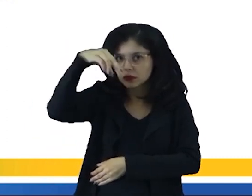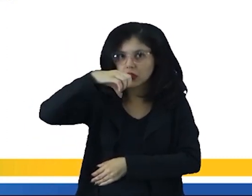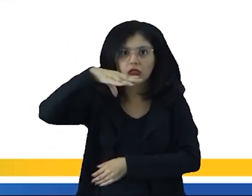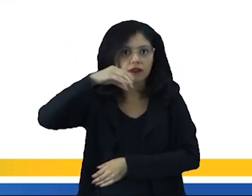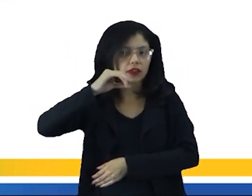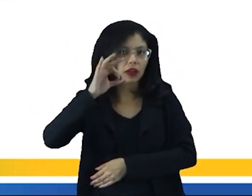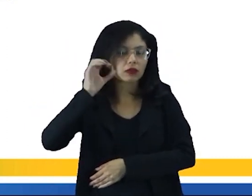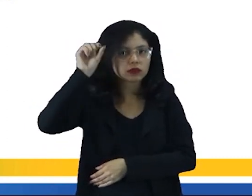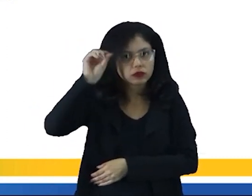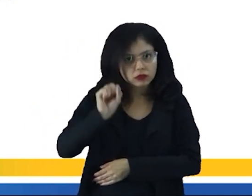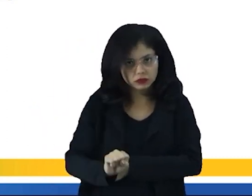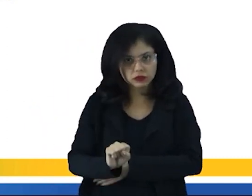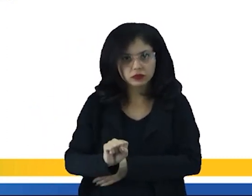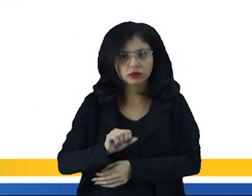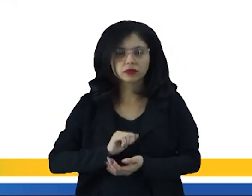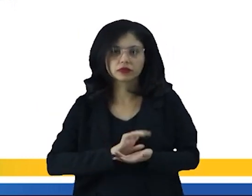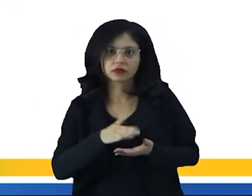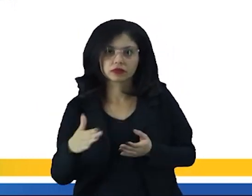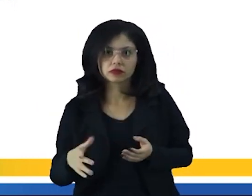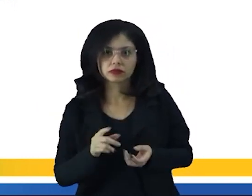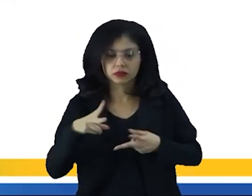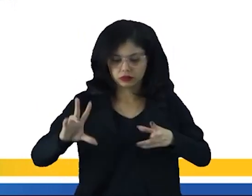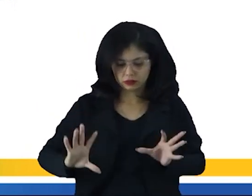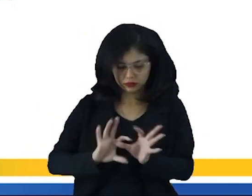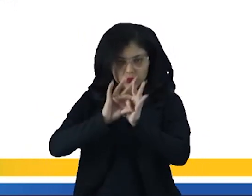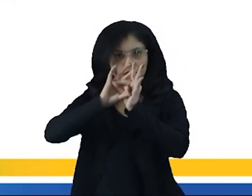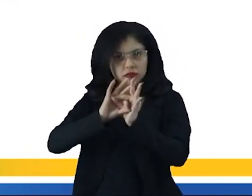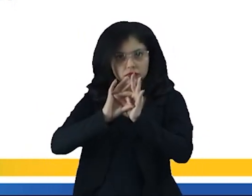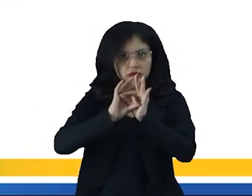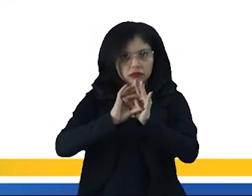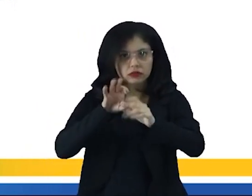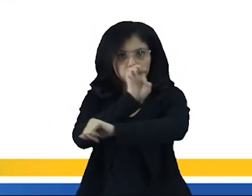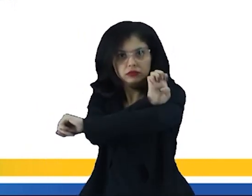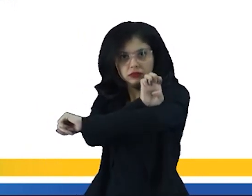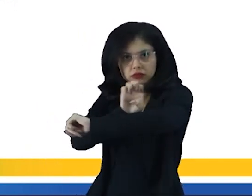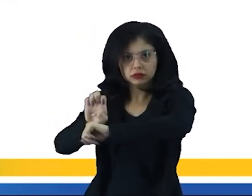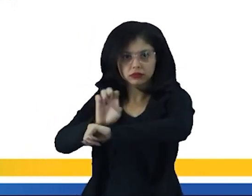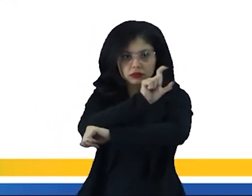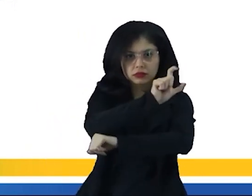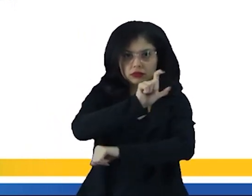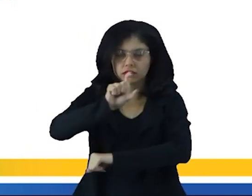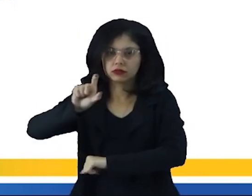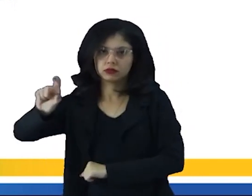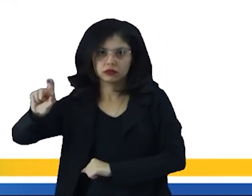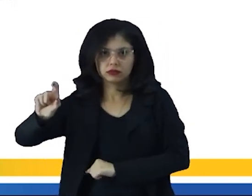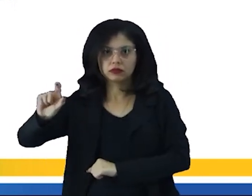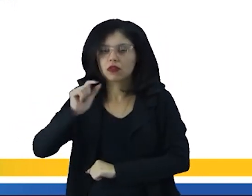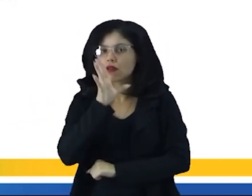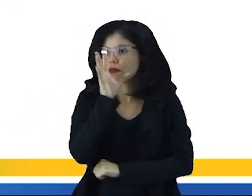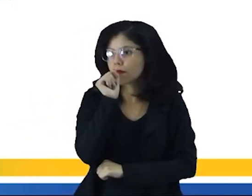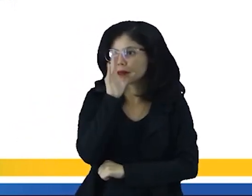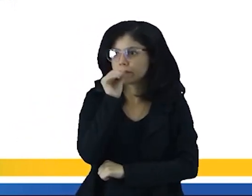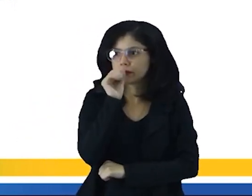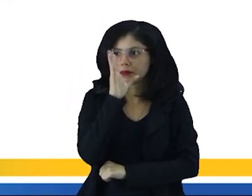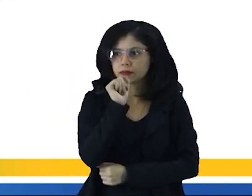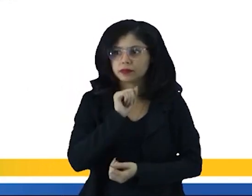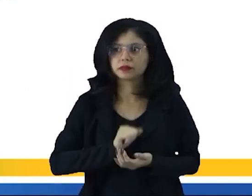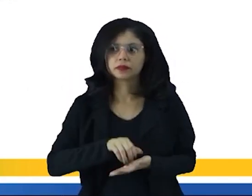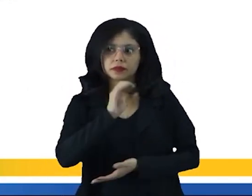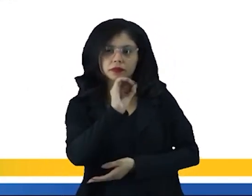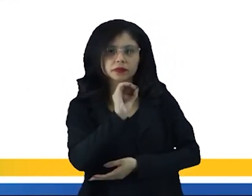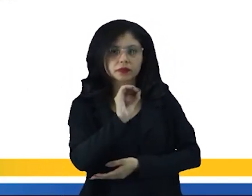latitude sul. Quando eu pego essa zona da linha do Equador ou zona intertropical que está de laranja,